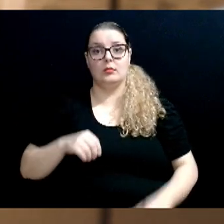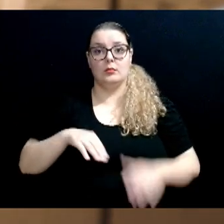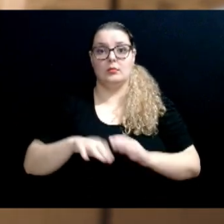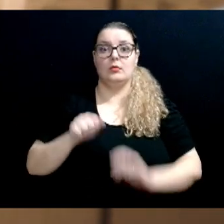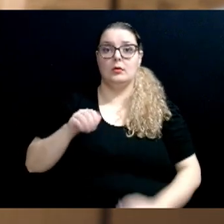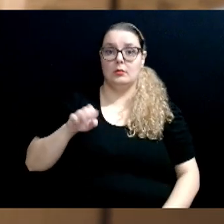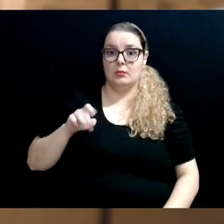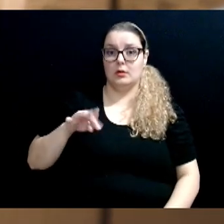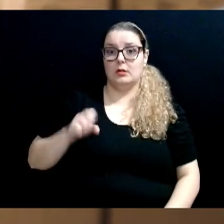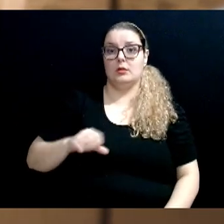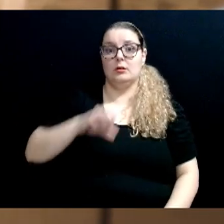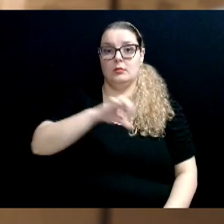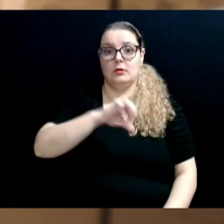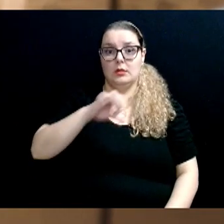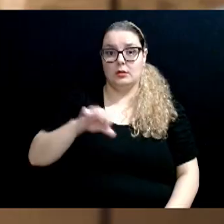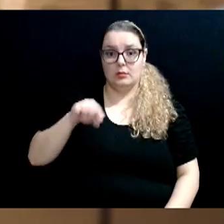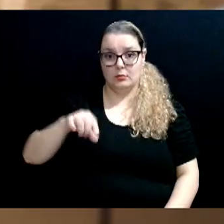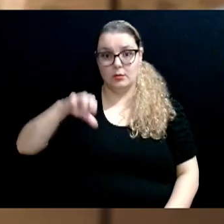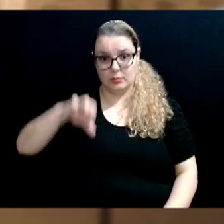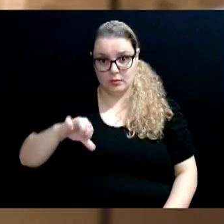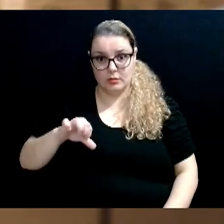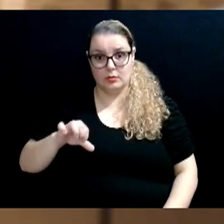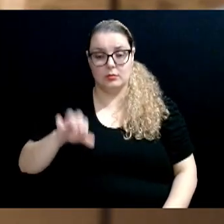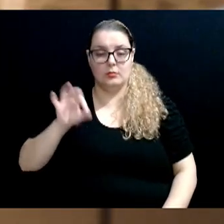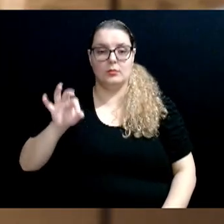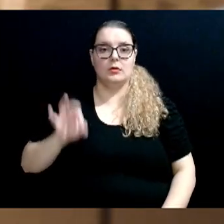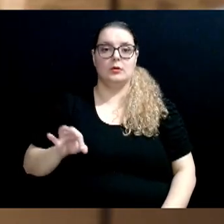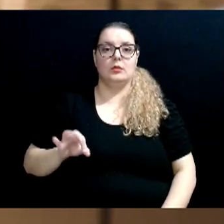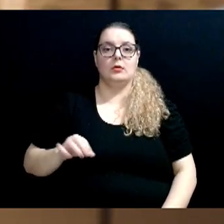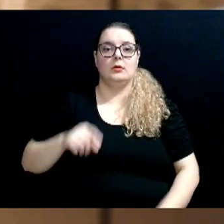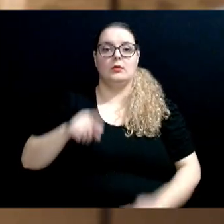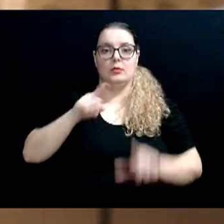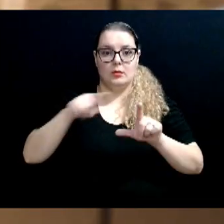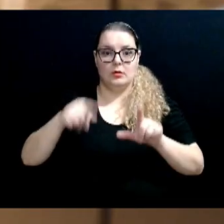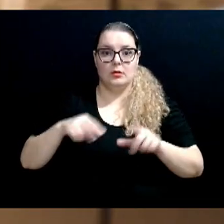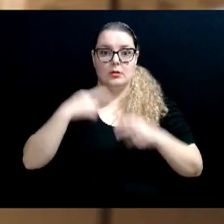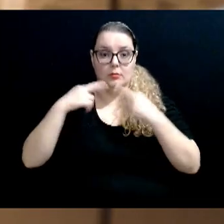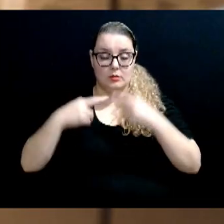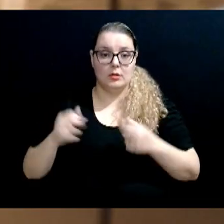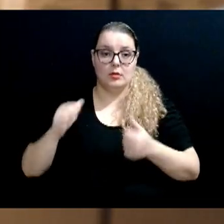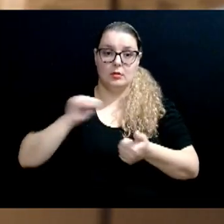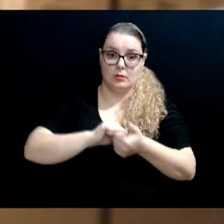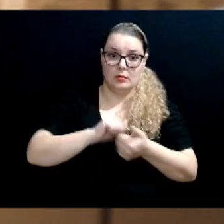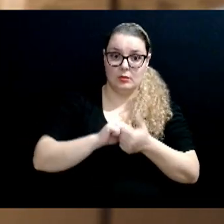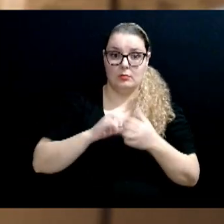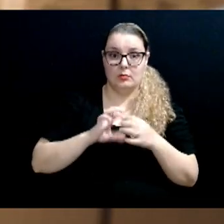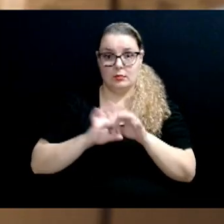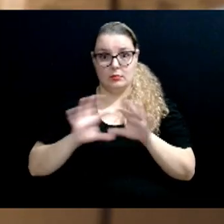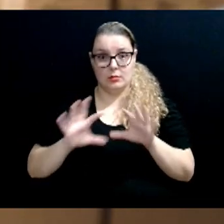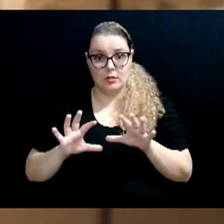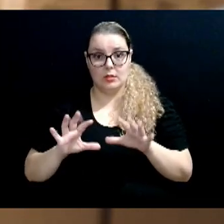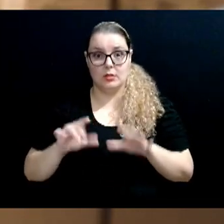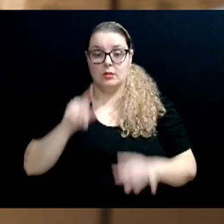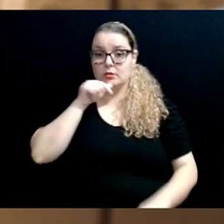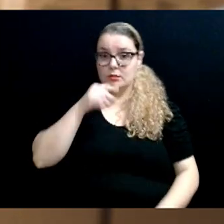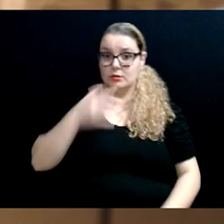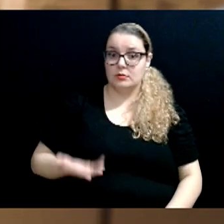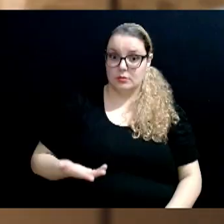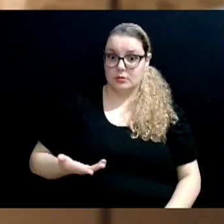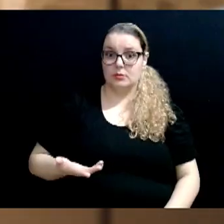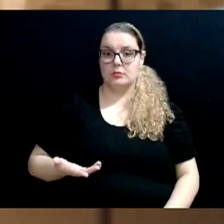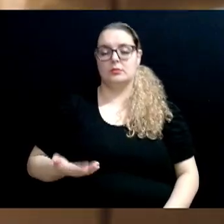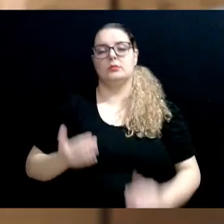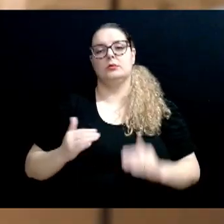99,9%, o índice de reclamações quanto à qualidade e quanto à disponibilidade de água estão em zero, e,